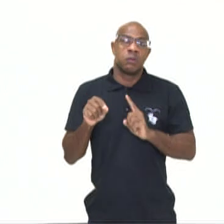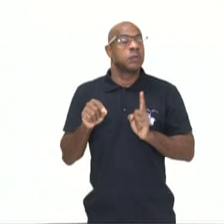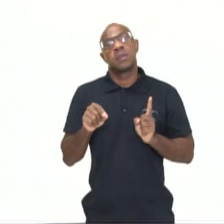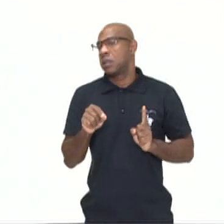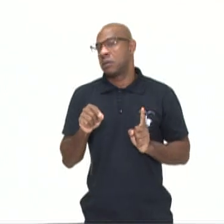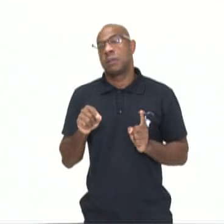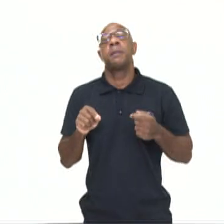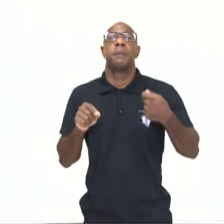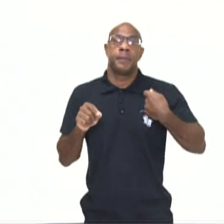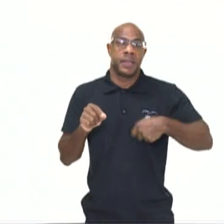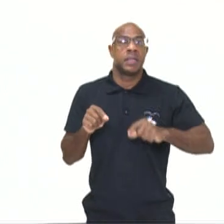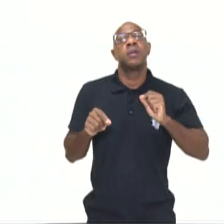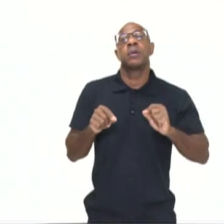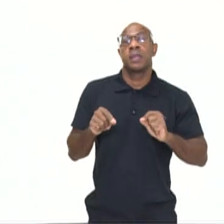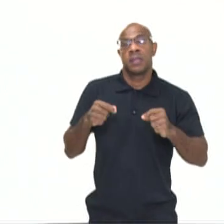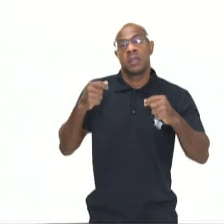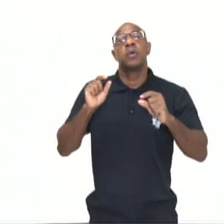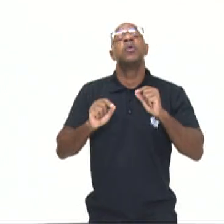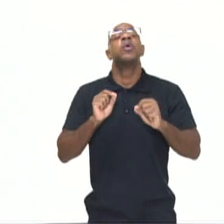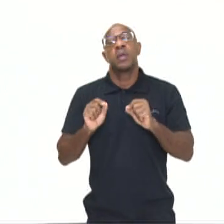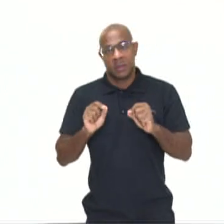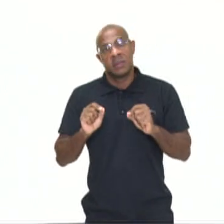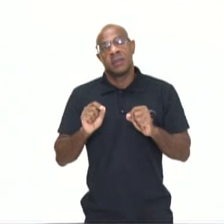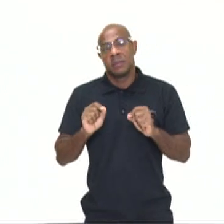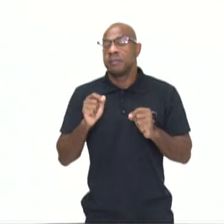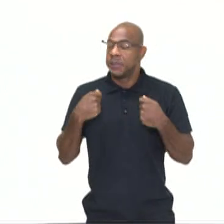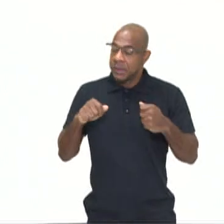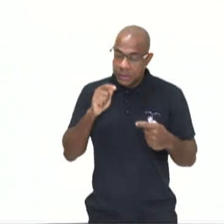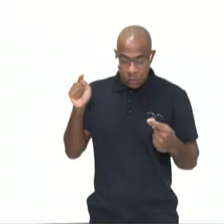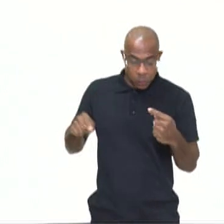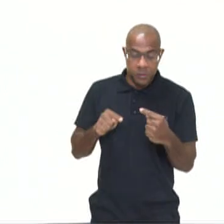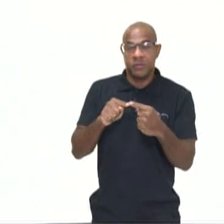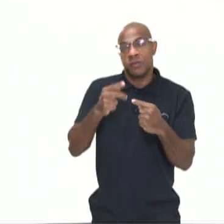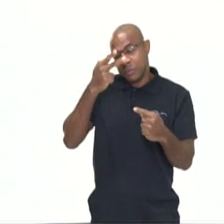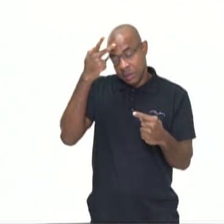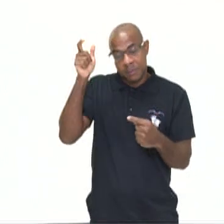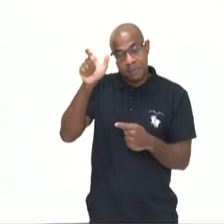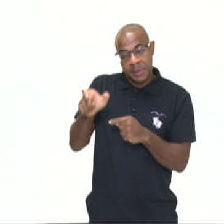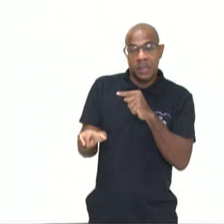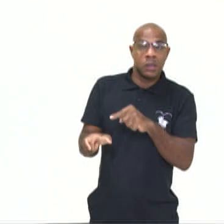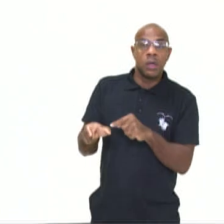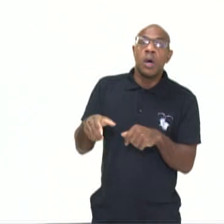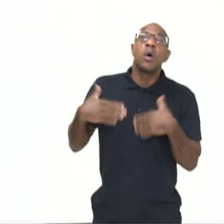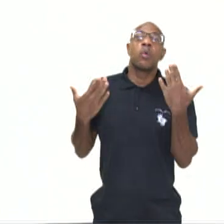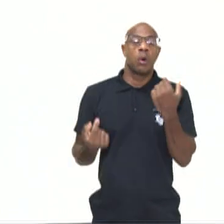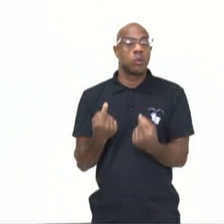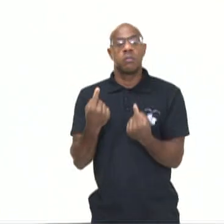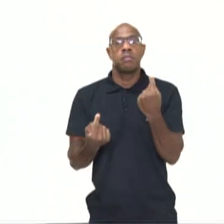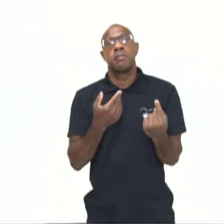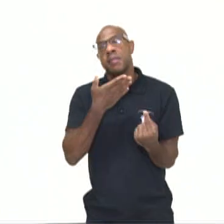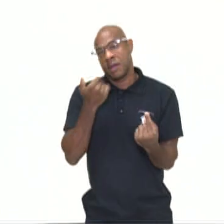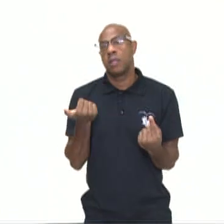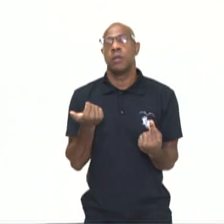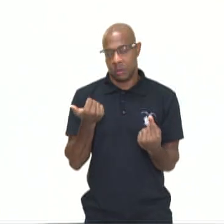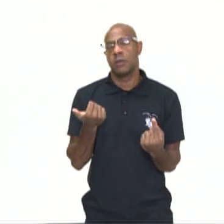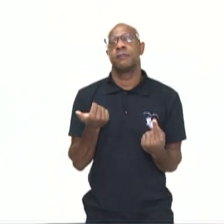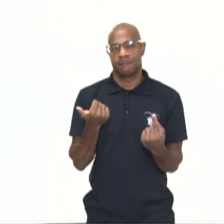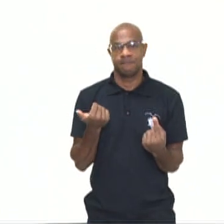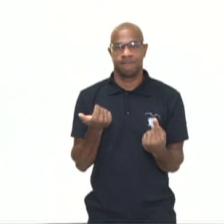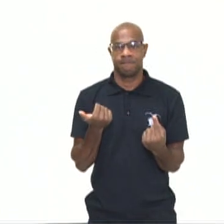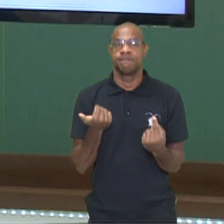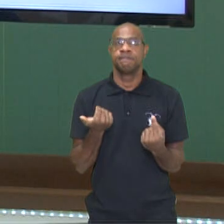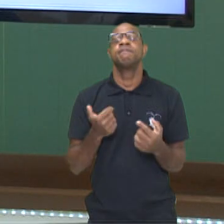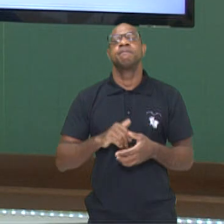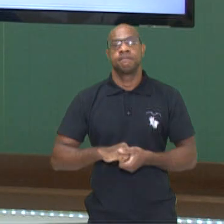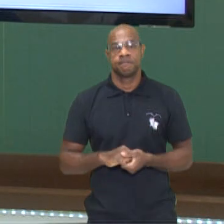das atividades, pois é necessário considerar os objetivos da pessoa para ver qual atividade é mais indicada.